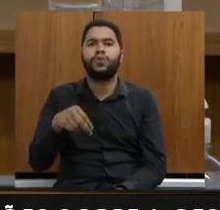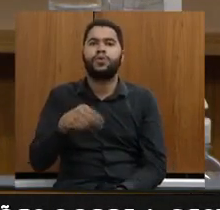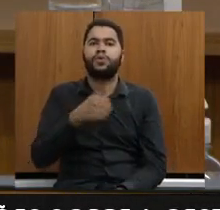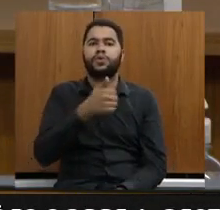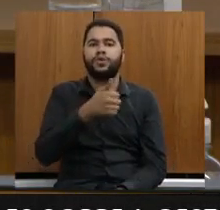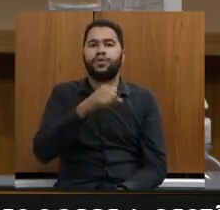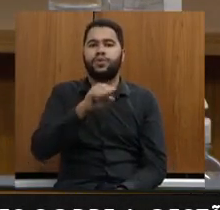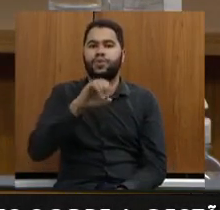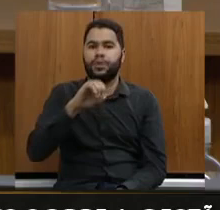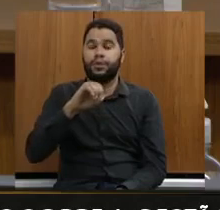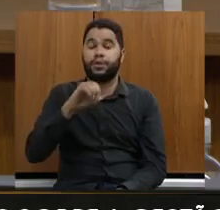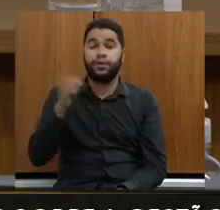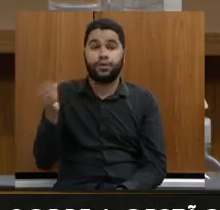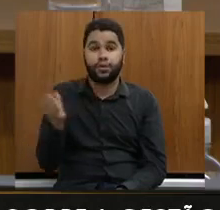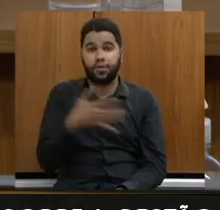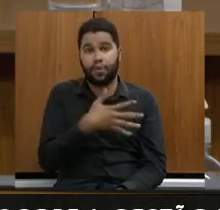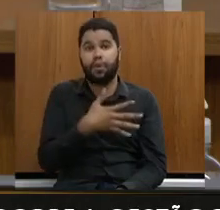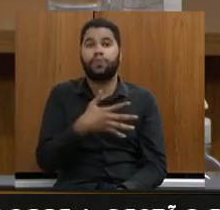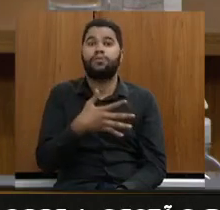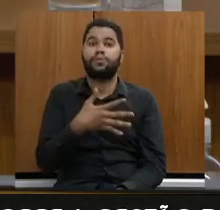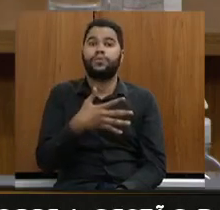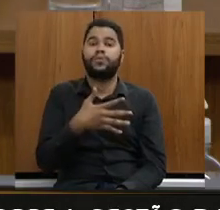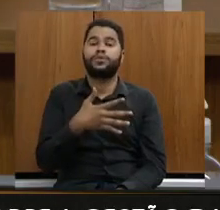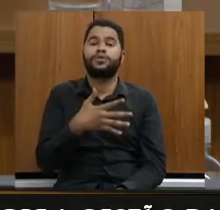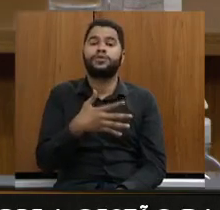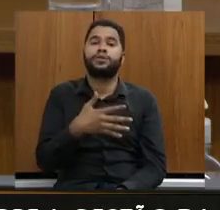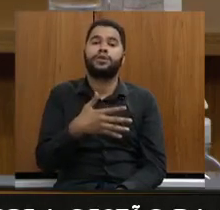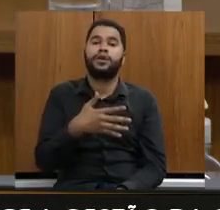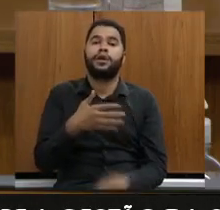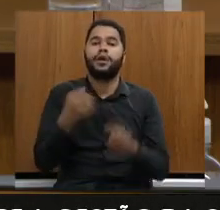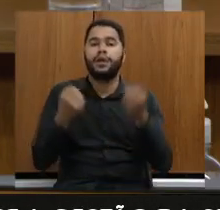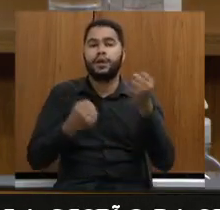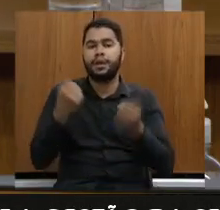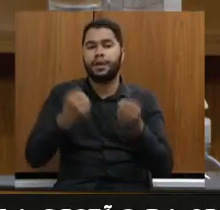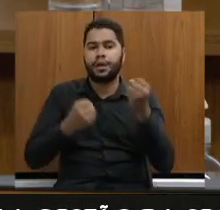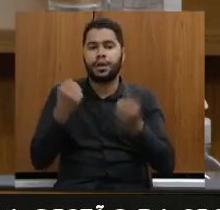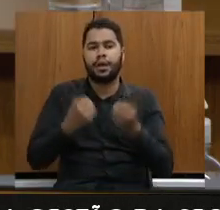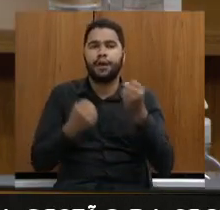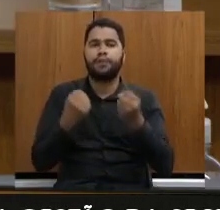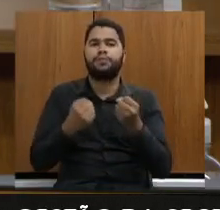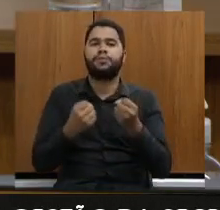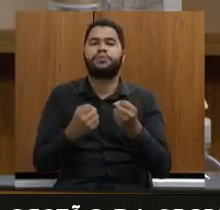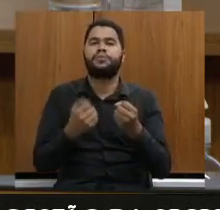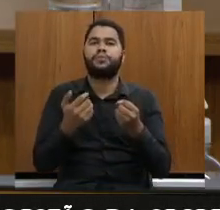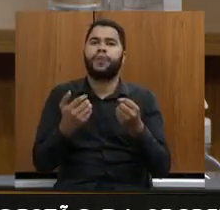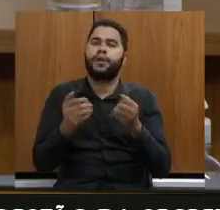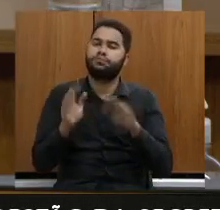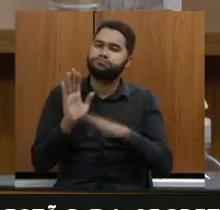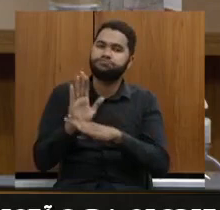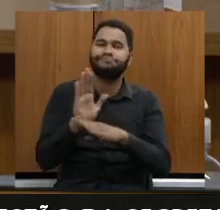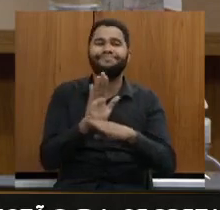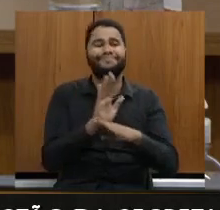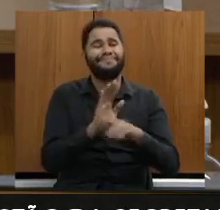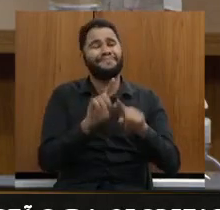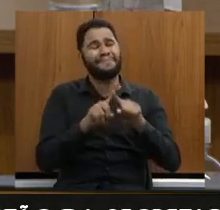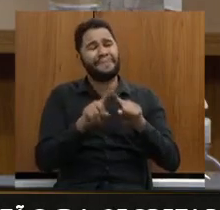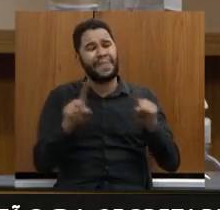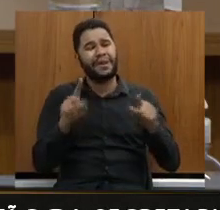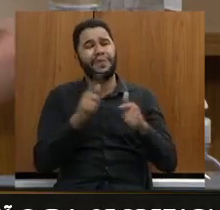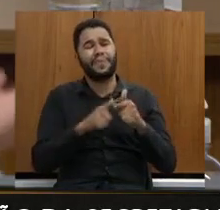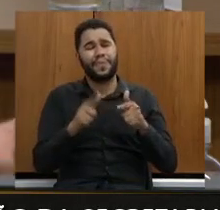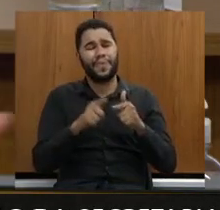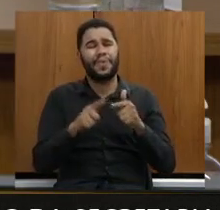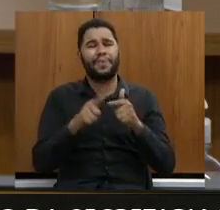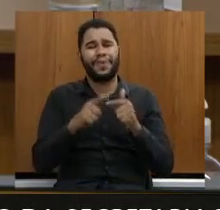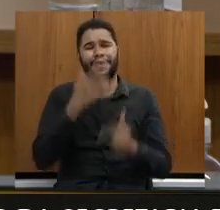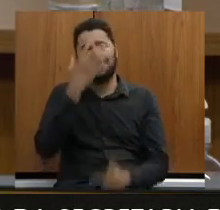caminhonetes que estão chegando ao interior para fortalecer as quatro horas mas é um problema sério que tem nos